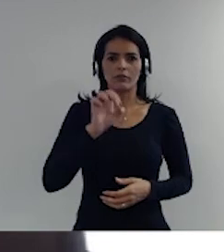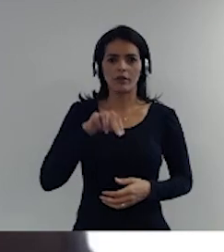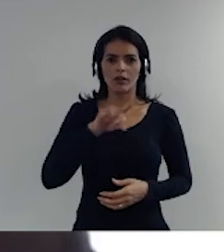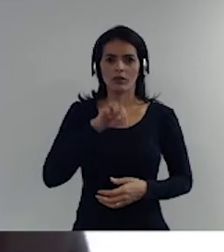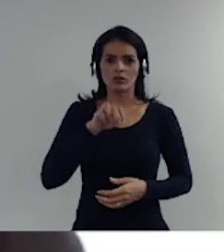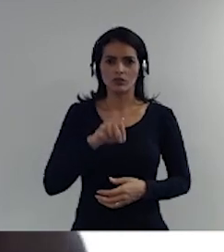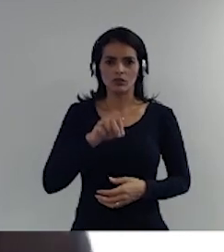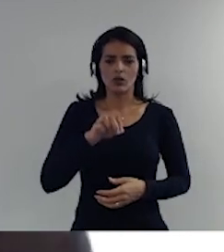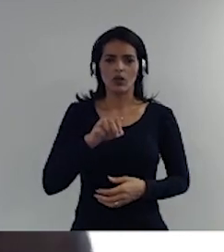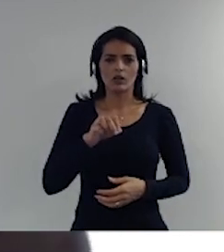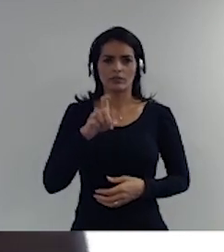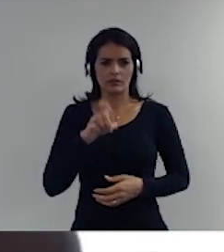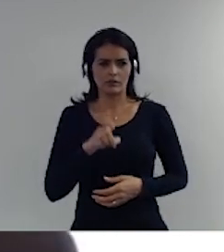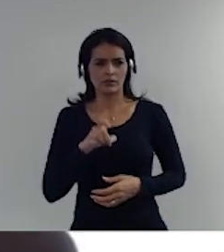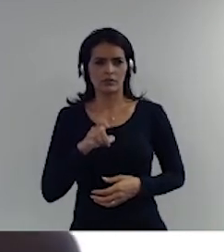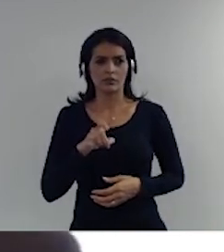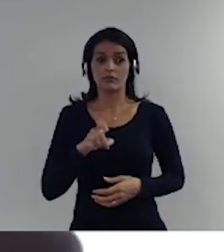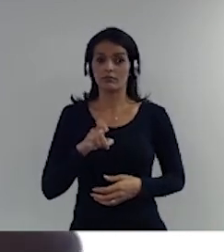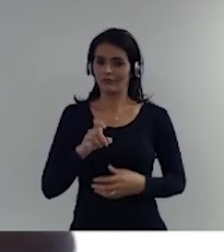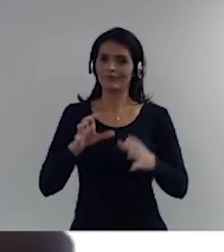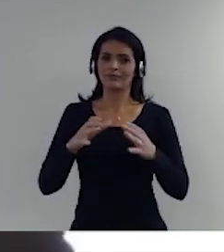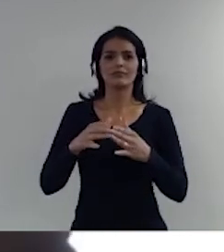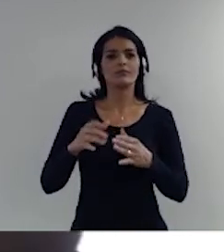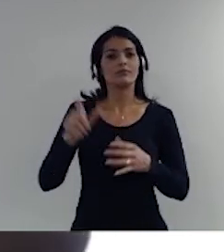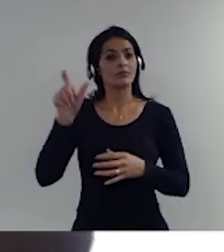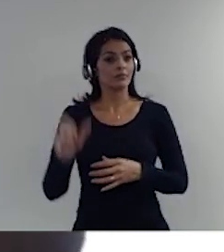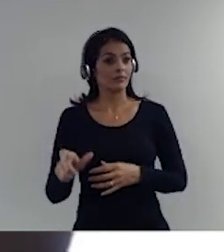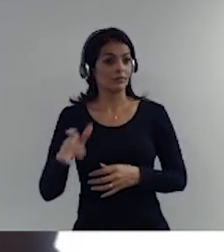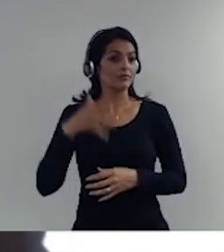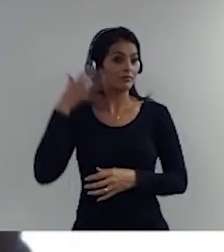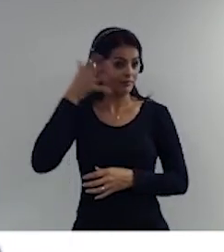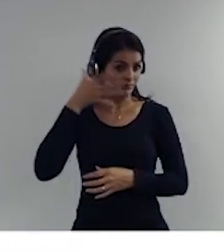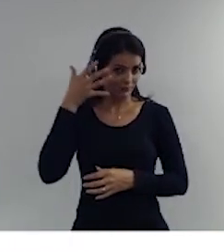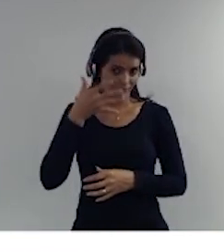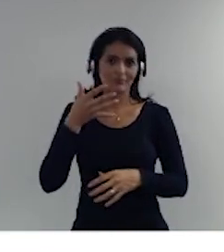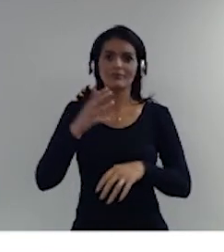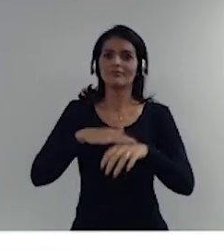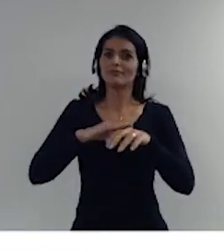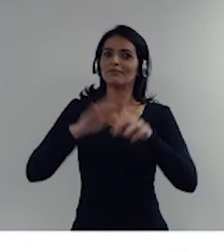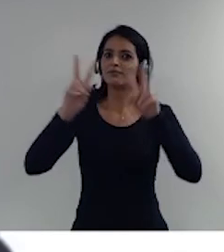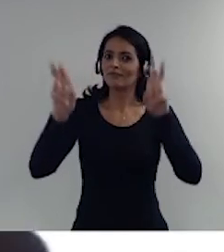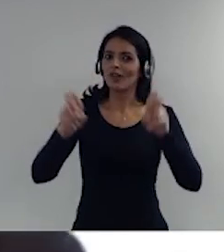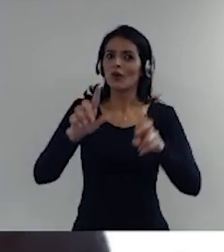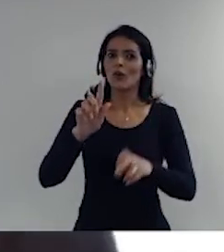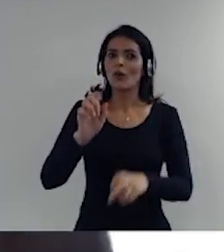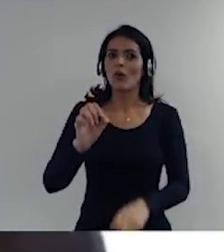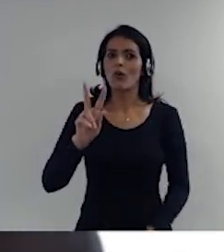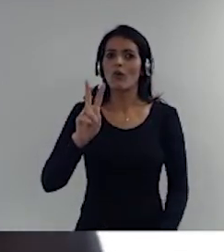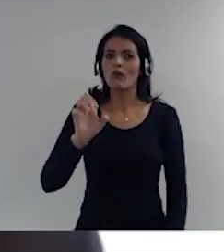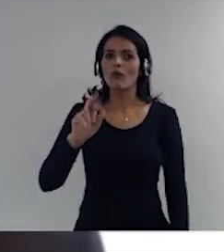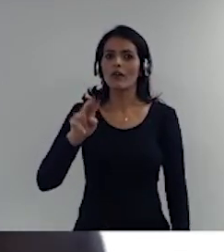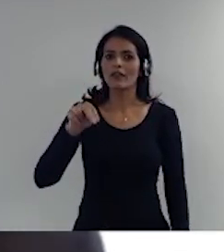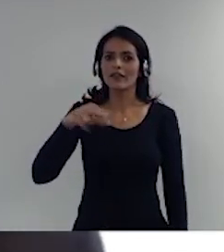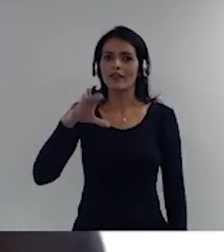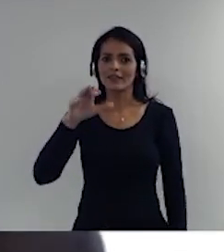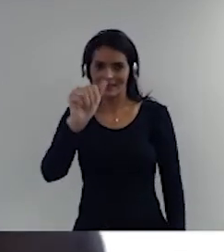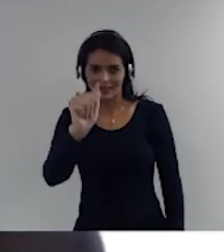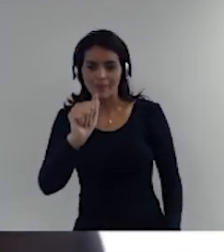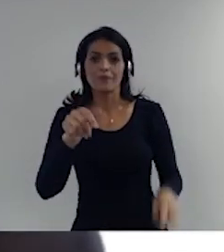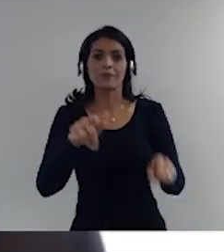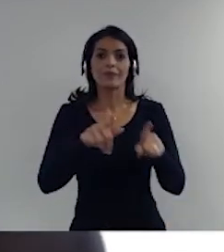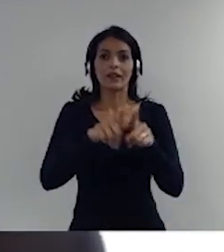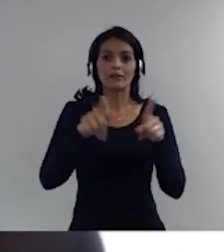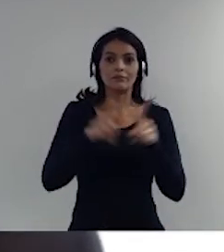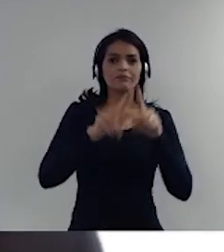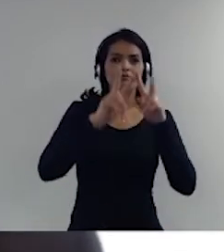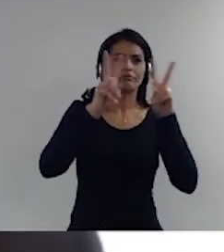o Dodd-Frank, enfim, um tratando de aspectos de governança, o outro de questões